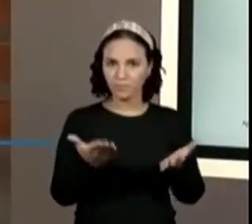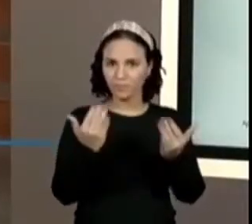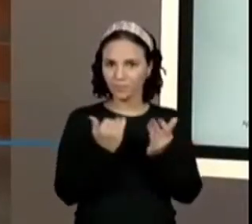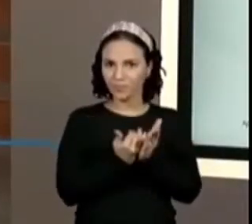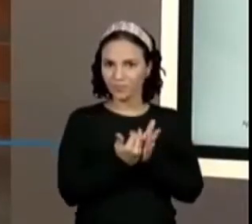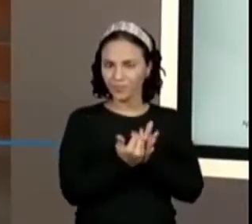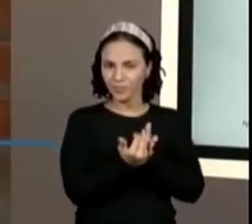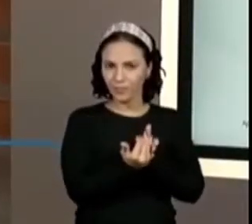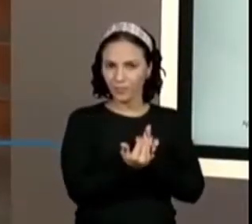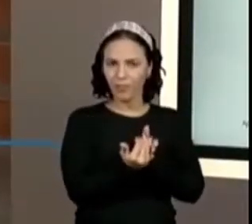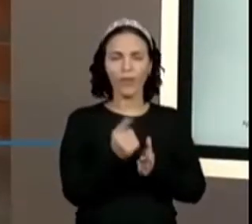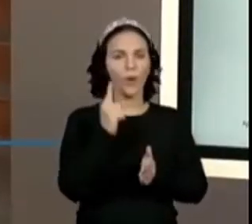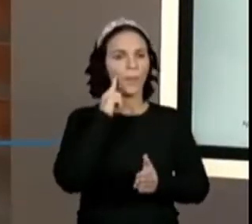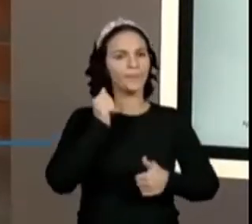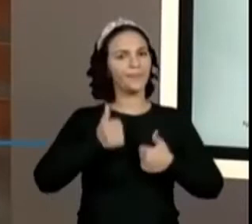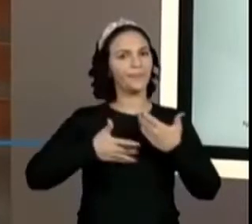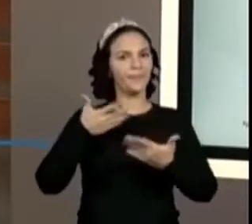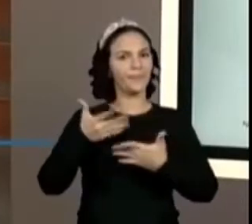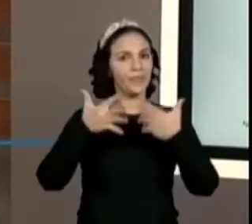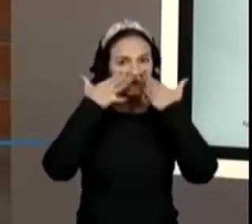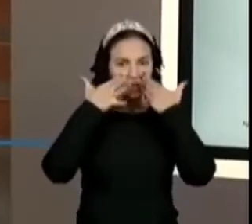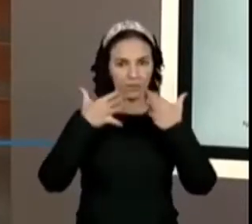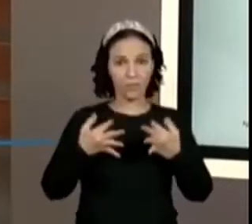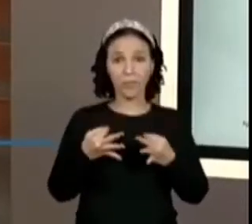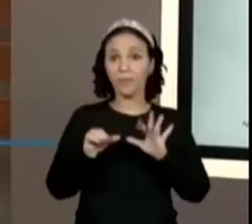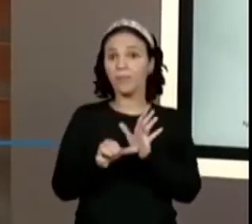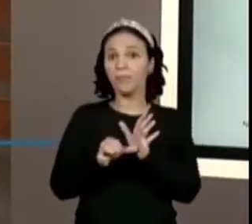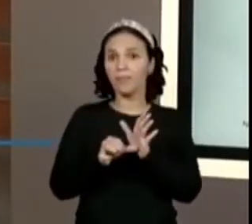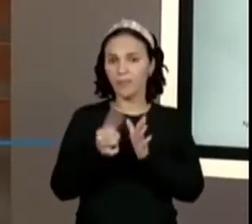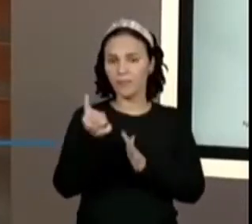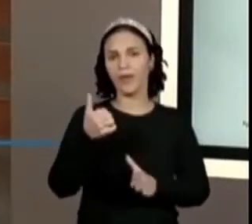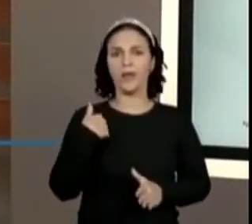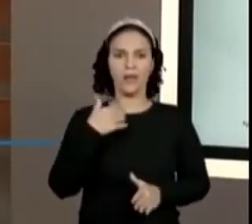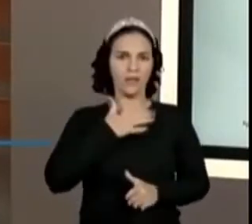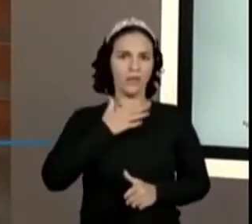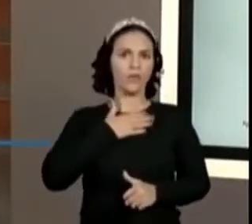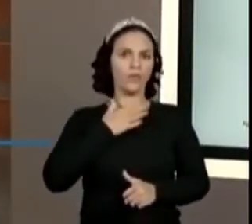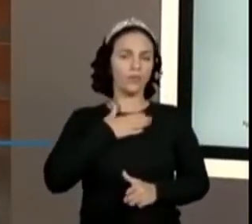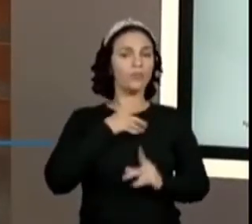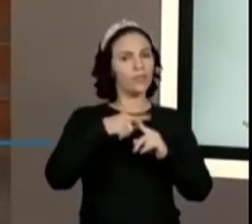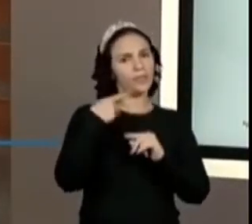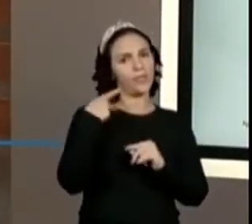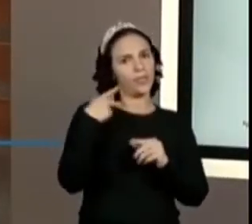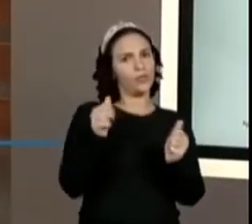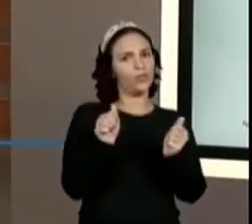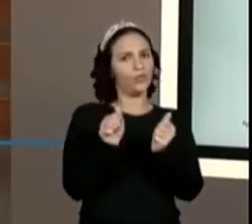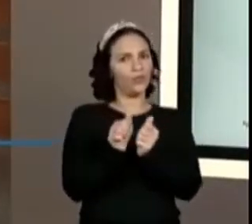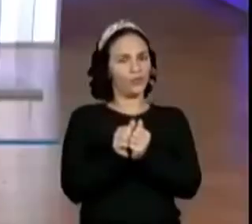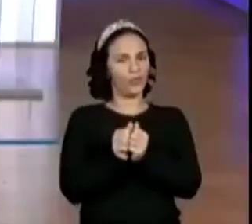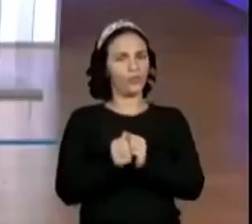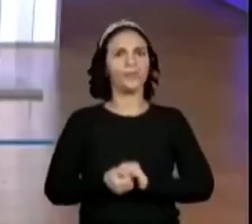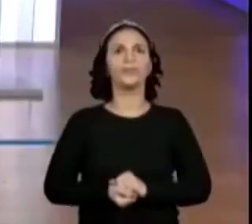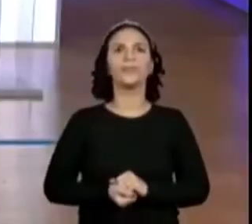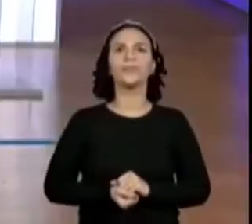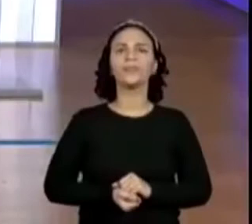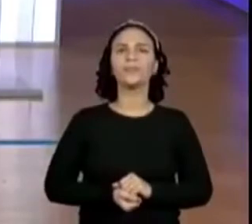começar ouvindo e recitando. Mesmo que a primeira leitura seja a minha da professora, tá bom? Fica sossegado que eu vou repetir.